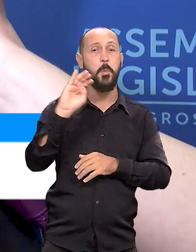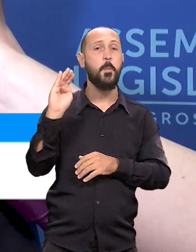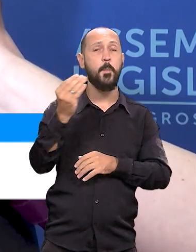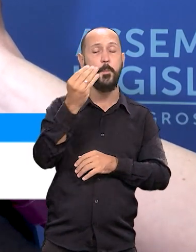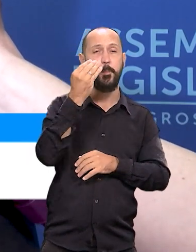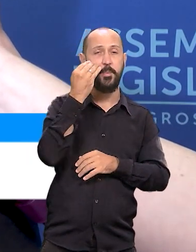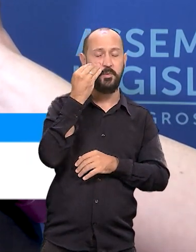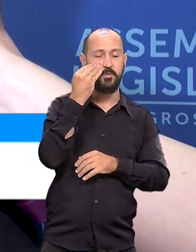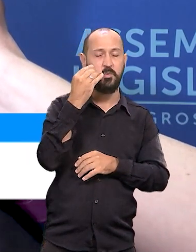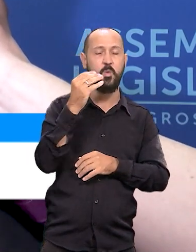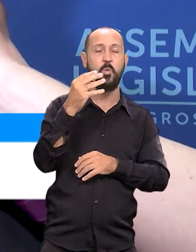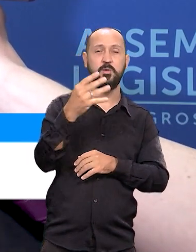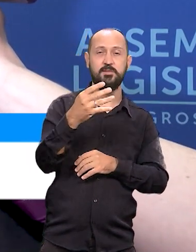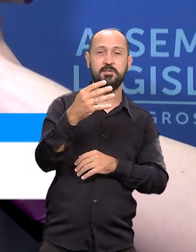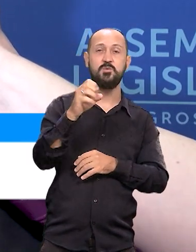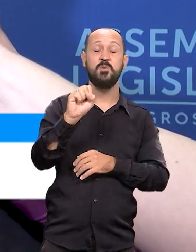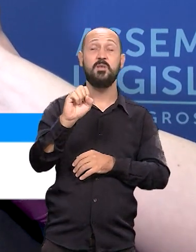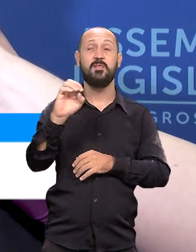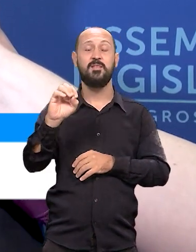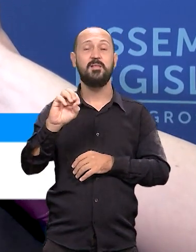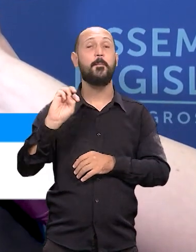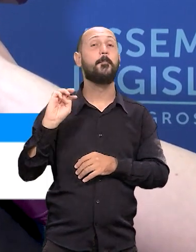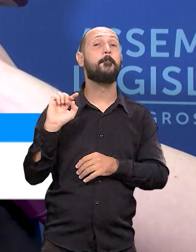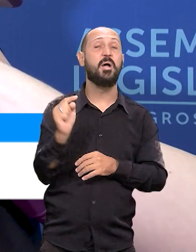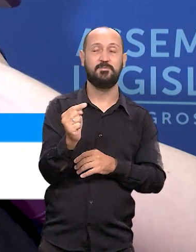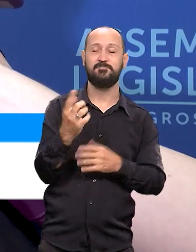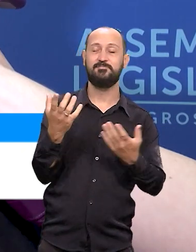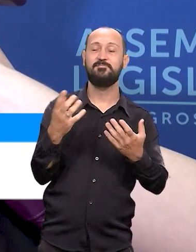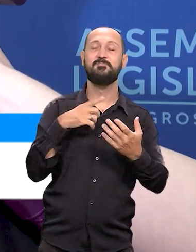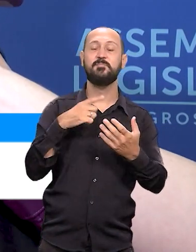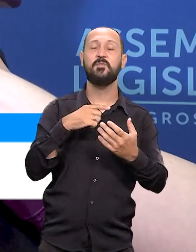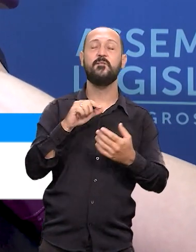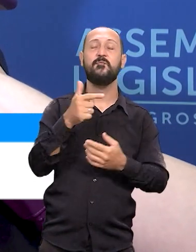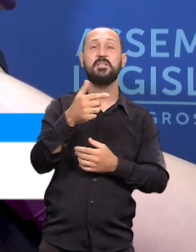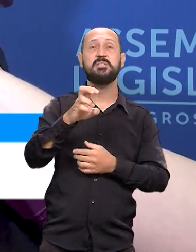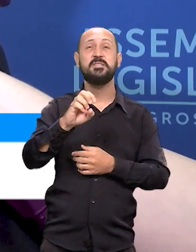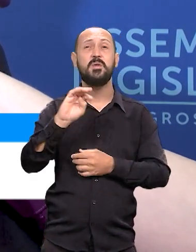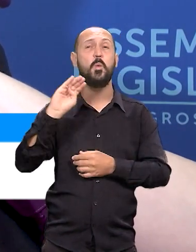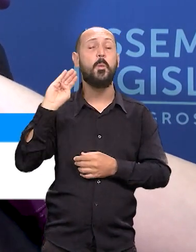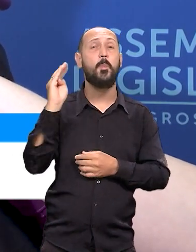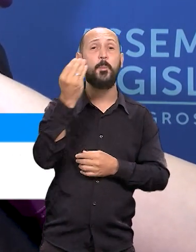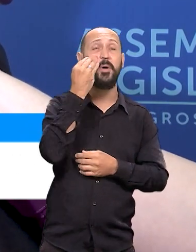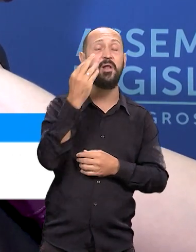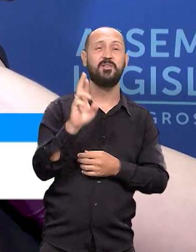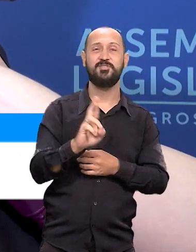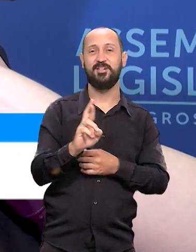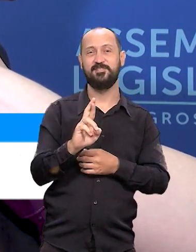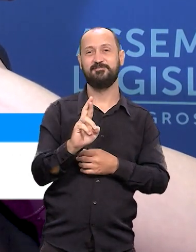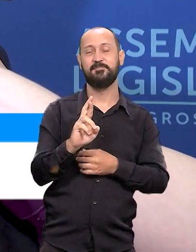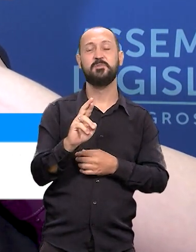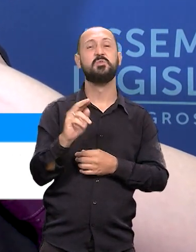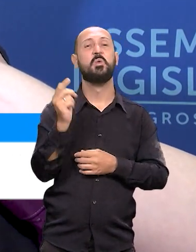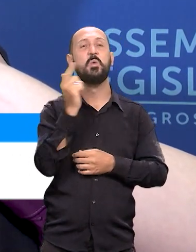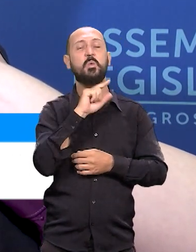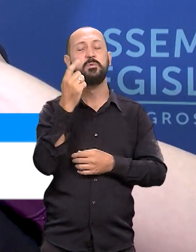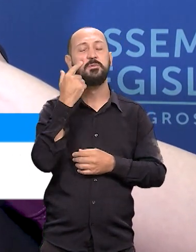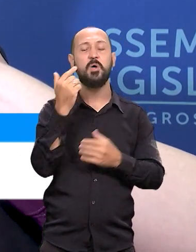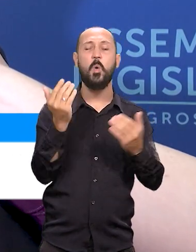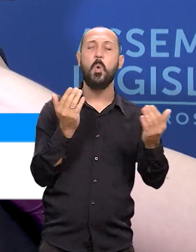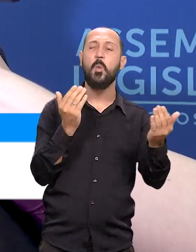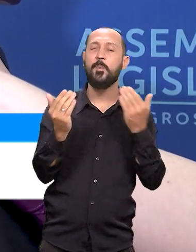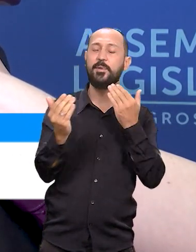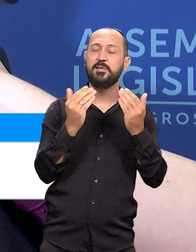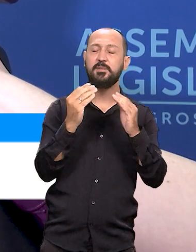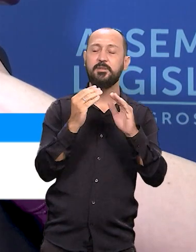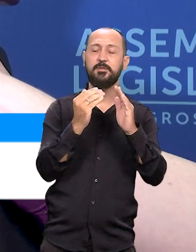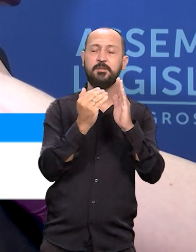480 milhões de reais, então, portanto, quase 25 bi e meio de reais. E para que a gente tenha uma dimensão desse